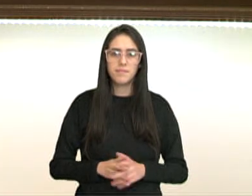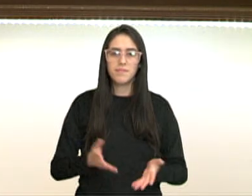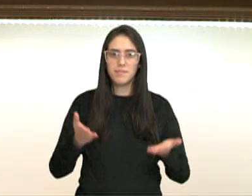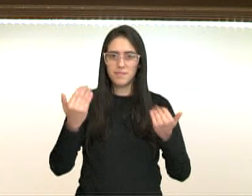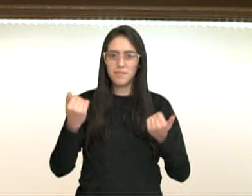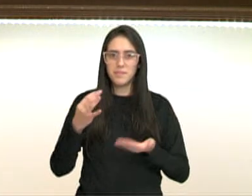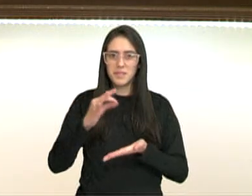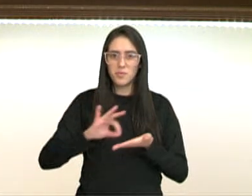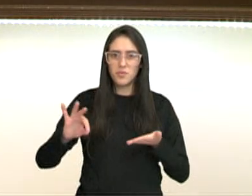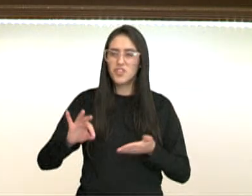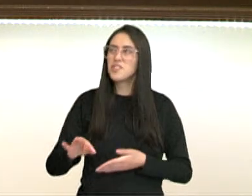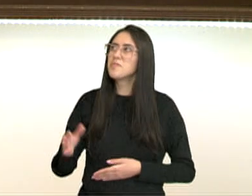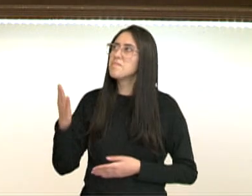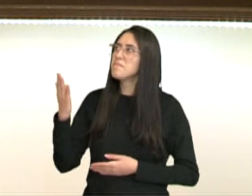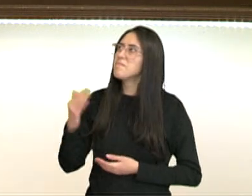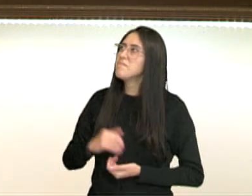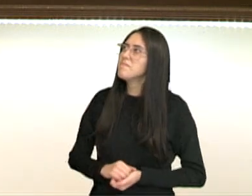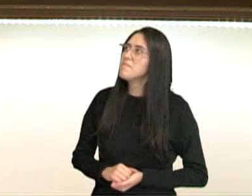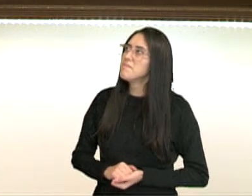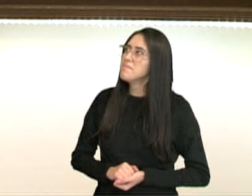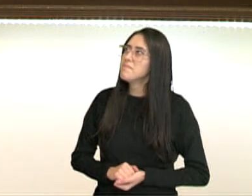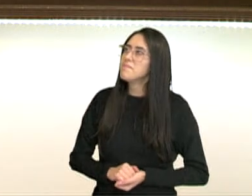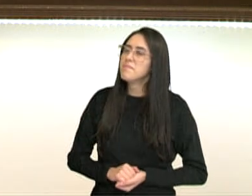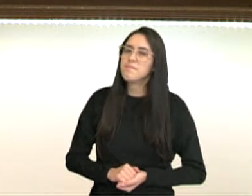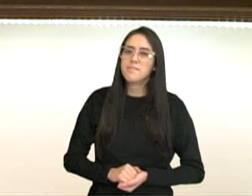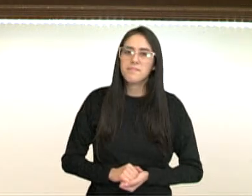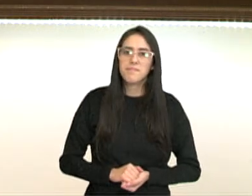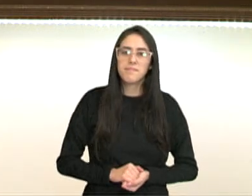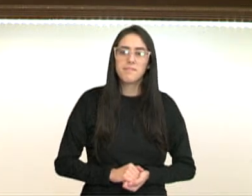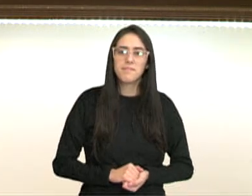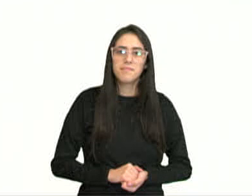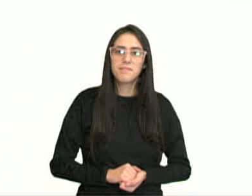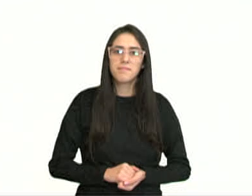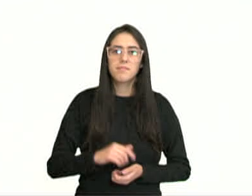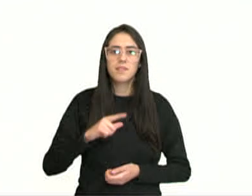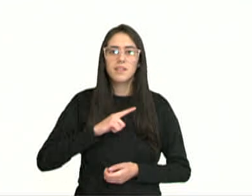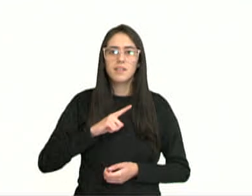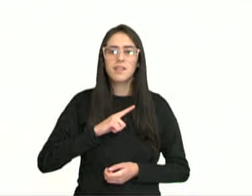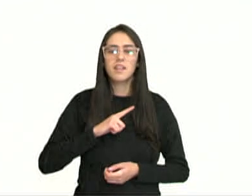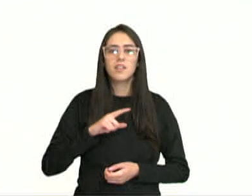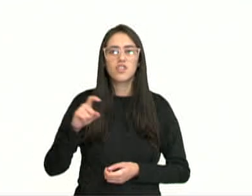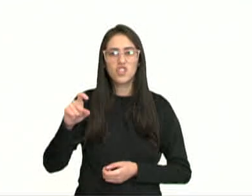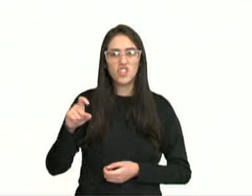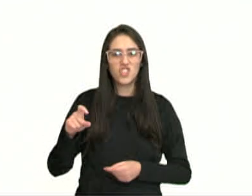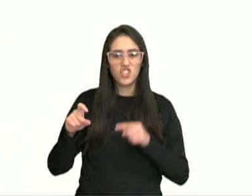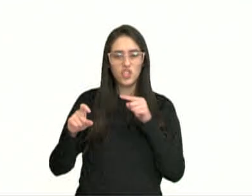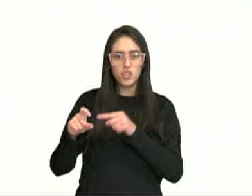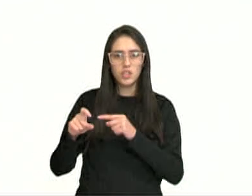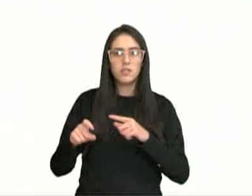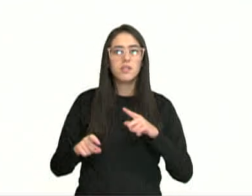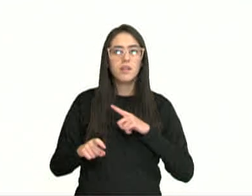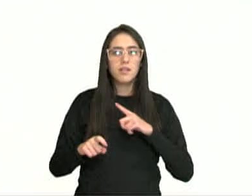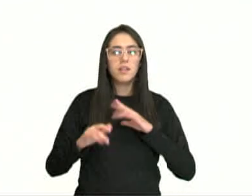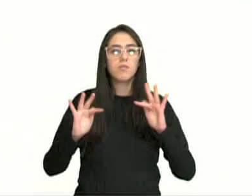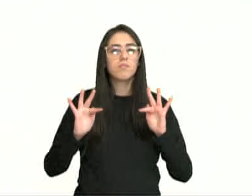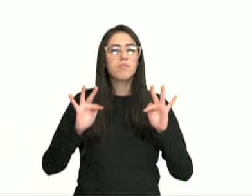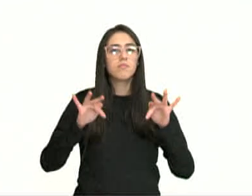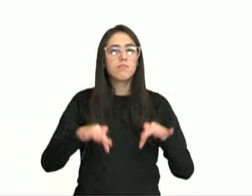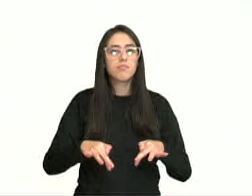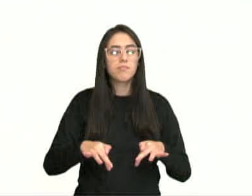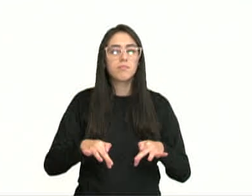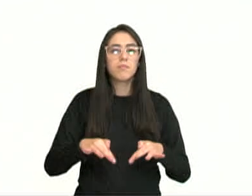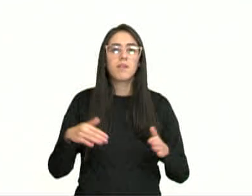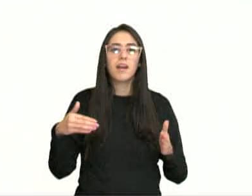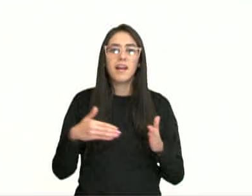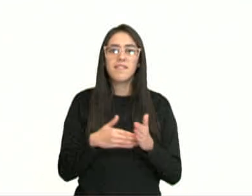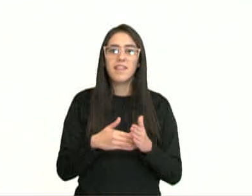Vamos para a correção da atividade? Olha só, o elemento ali chamado de X termina com a distribuição eletrônica no subnível